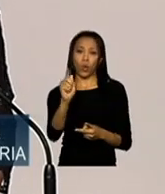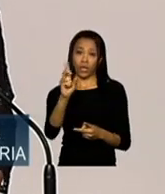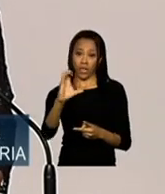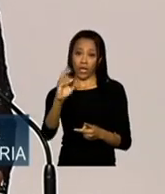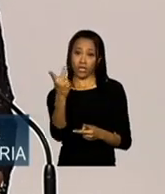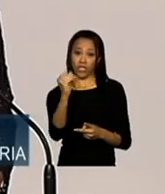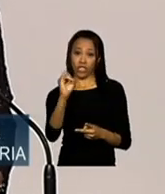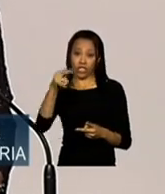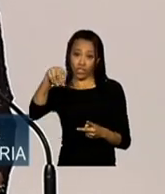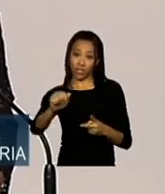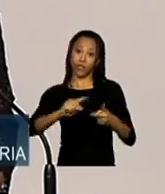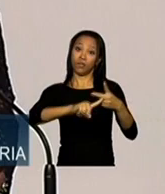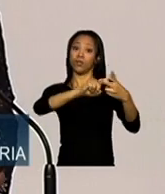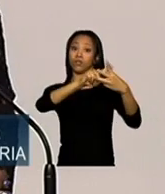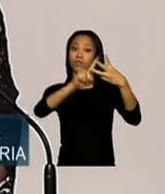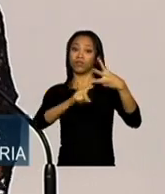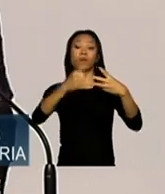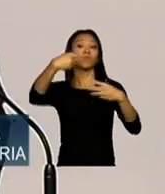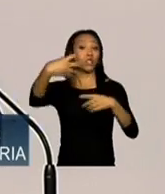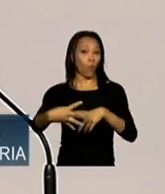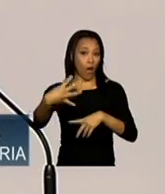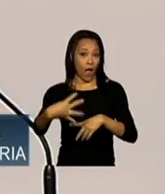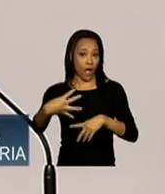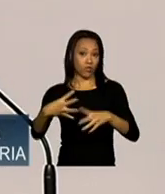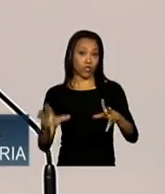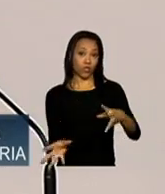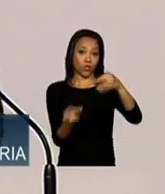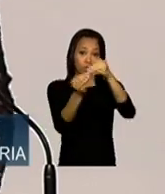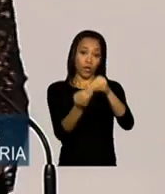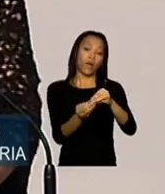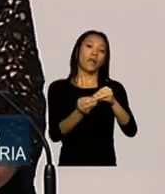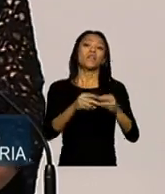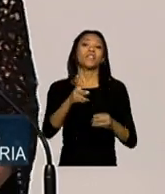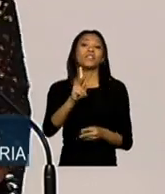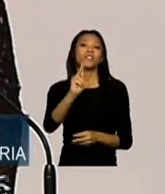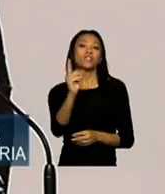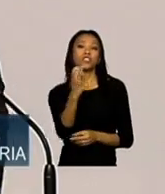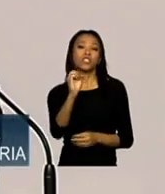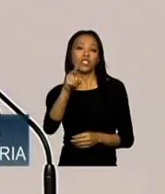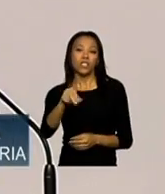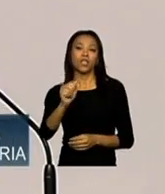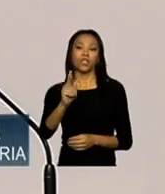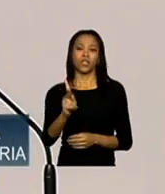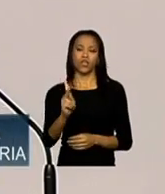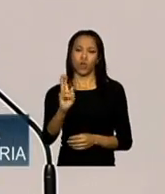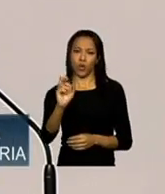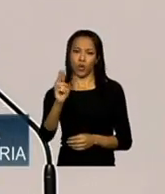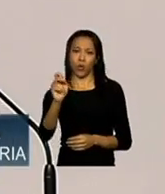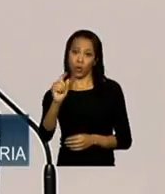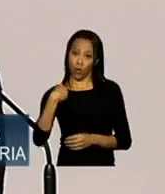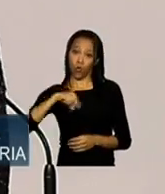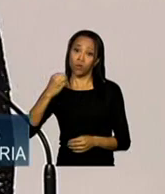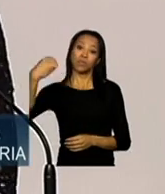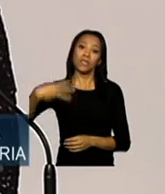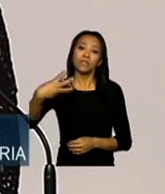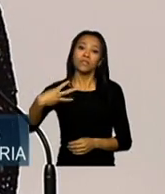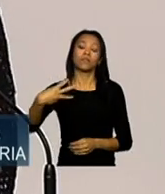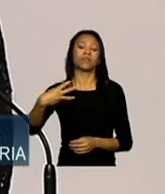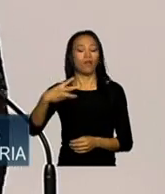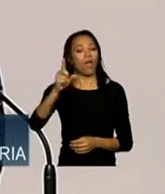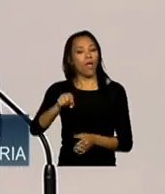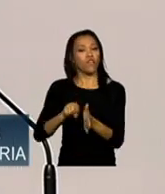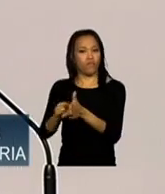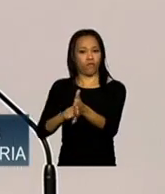nós ficamos em quarto. Se se unir China e Hong Kong, nós somos o terceiro. Segundo os